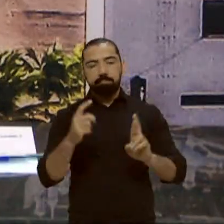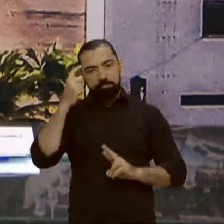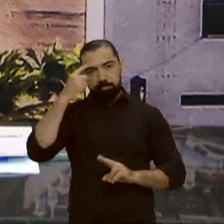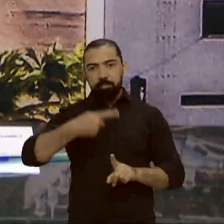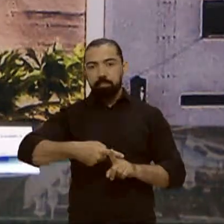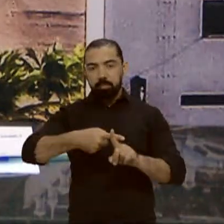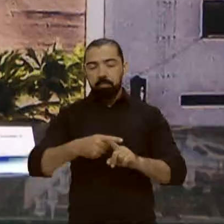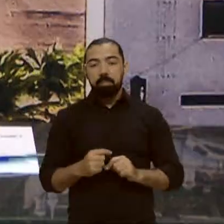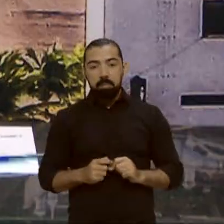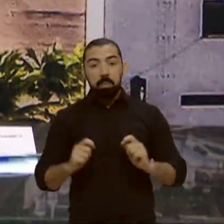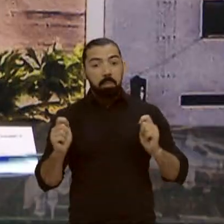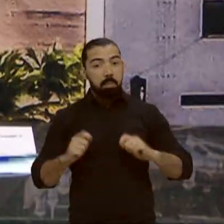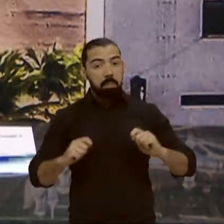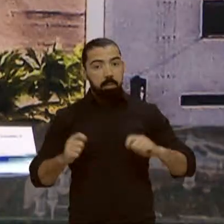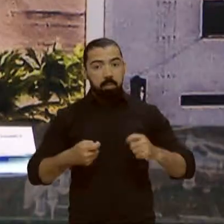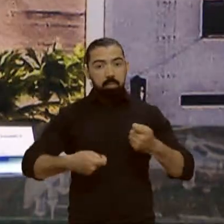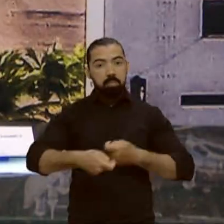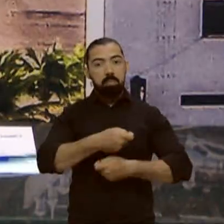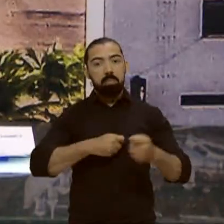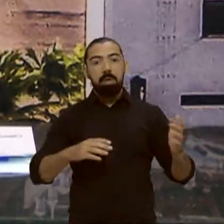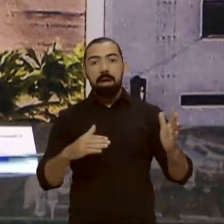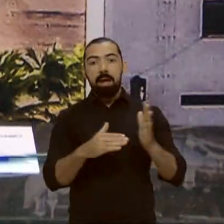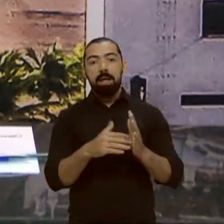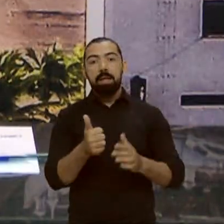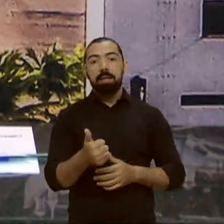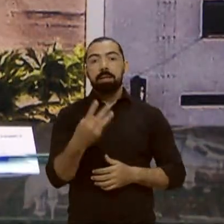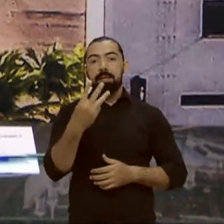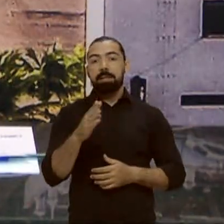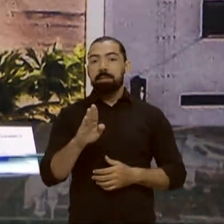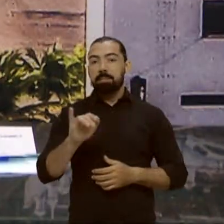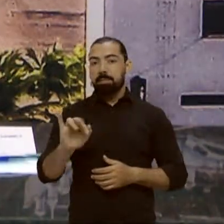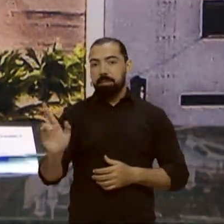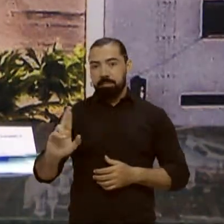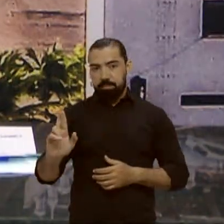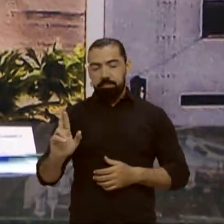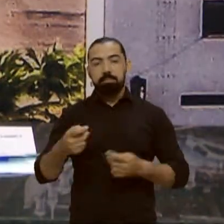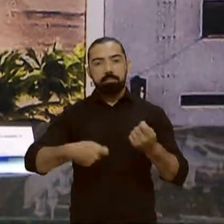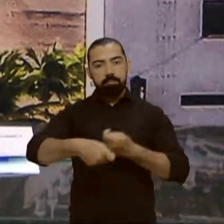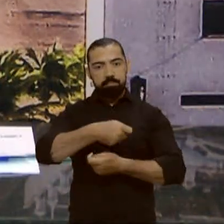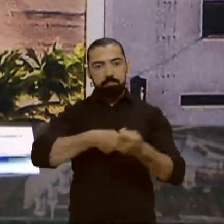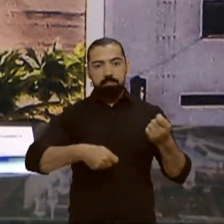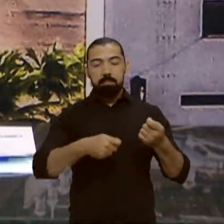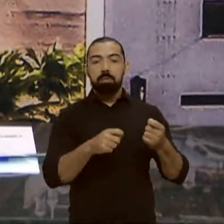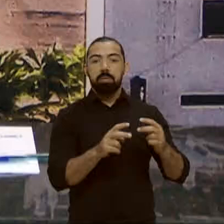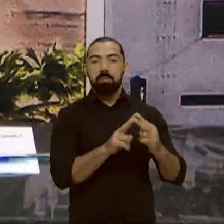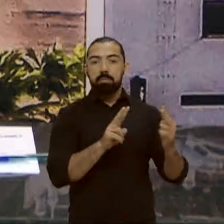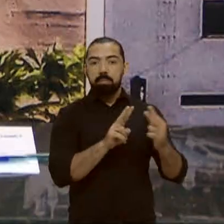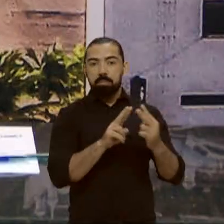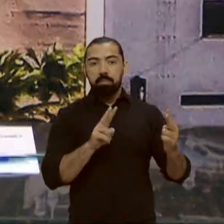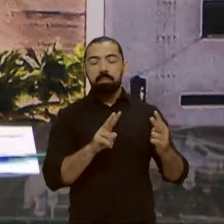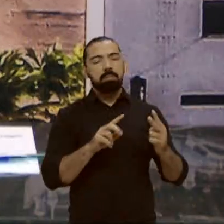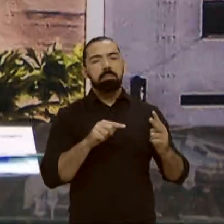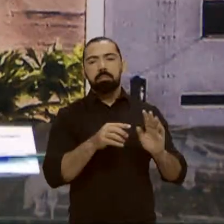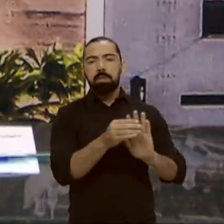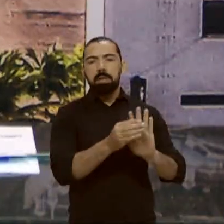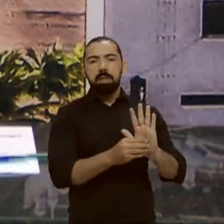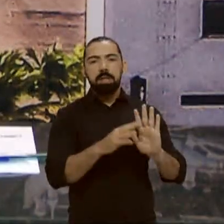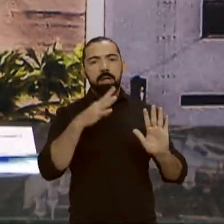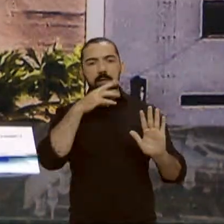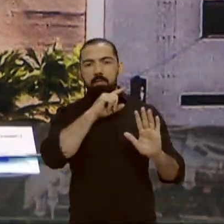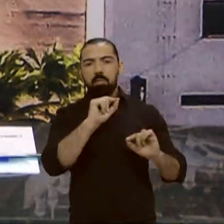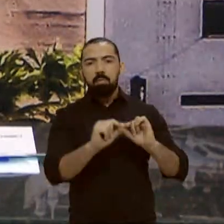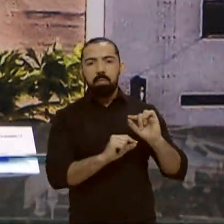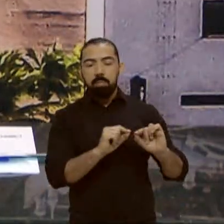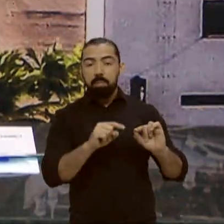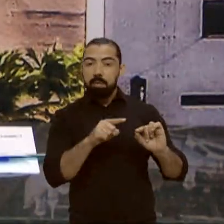Friday poderá movimentar até 13 bilhões no comércio eletrônico. Esses números demonstram que a Black